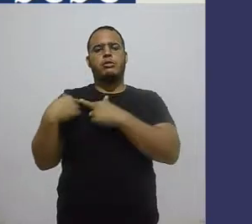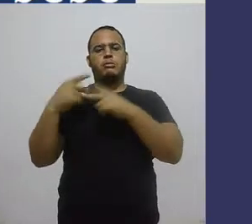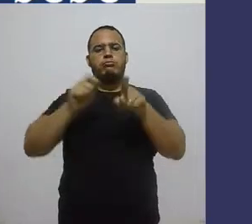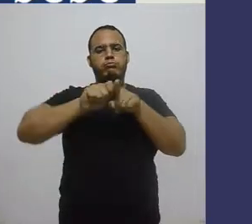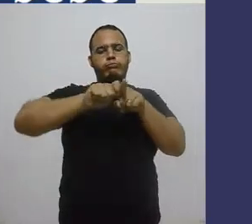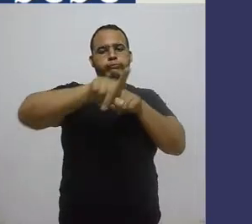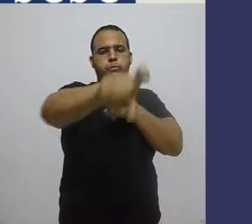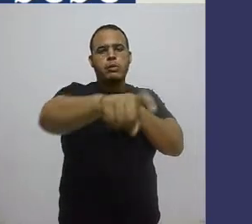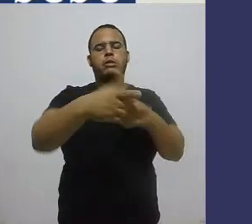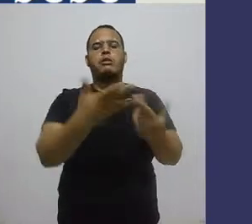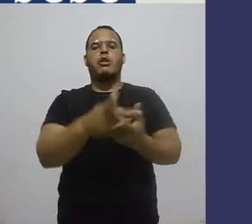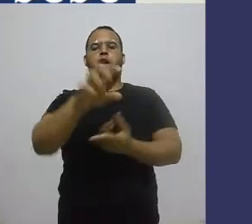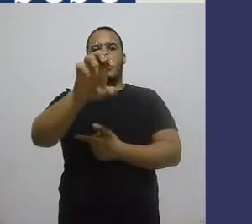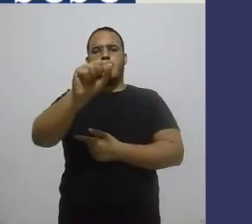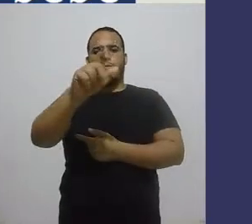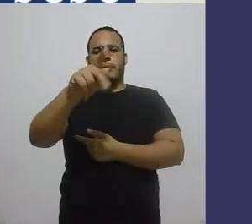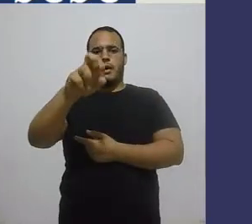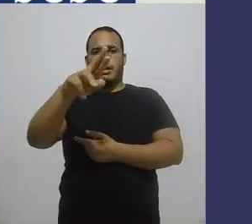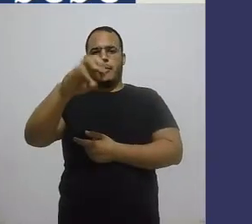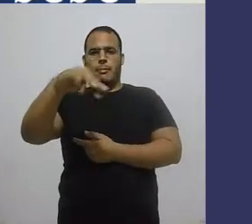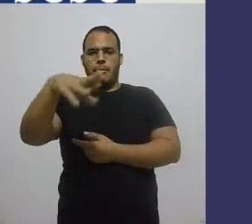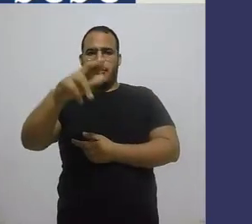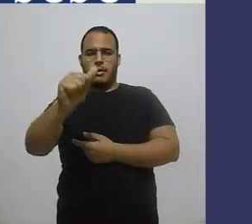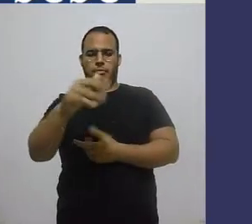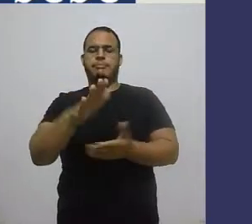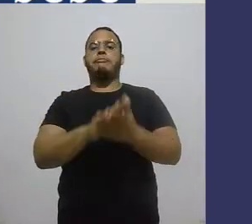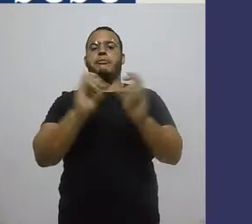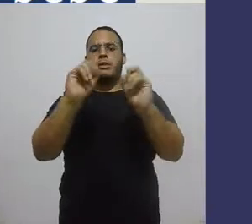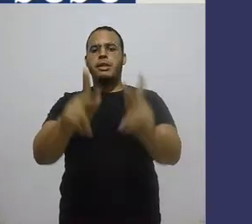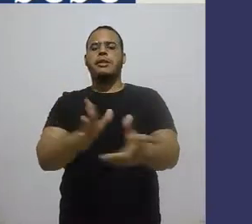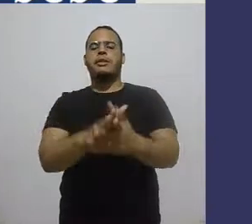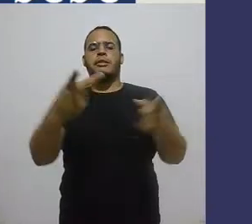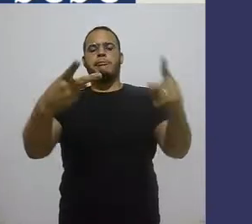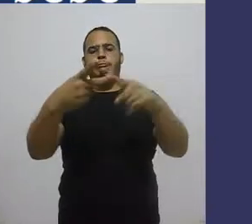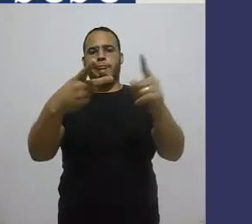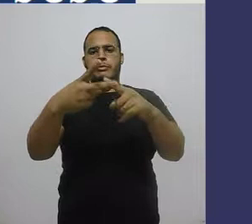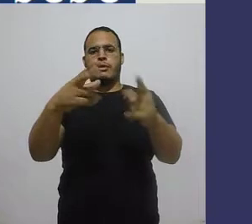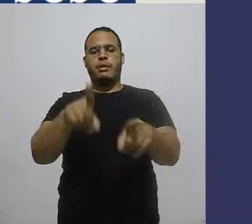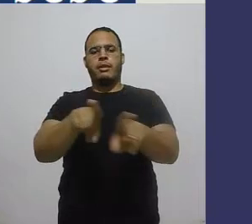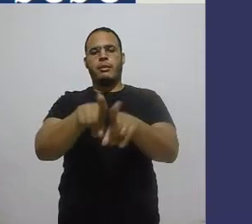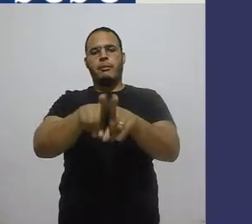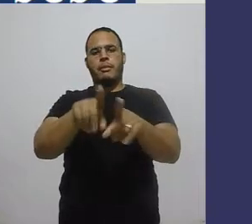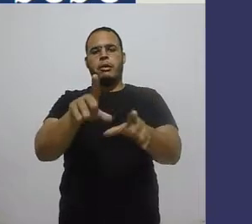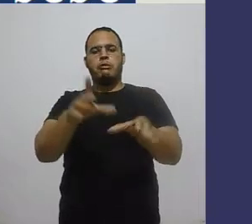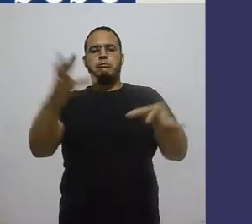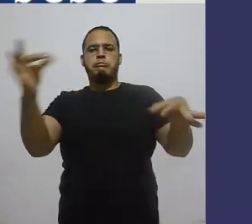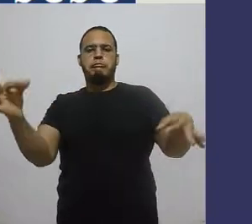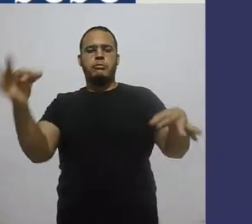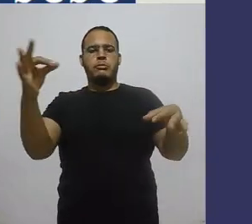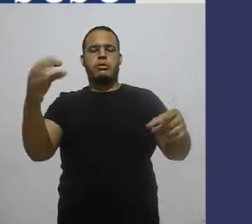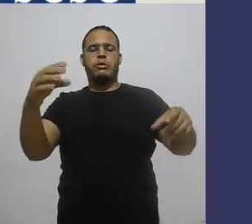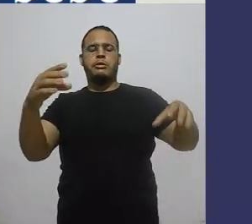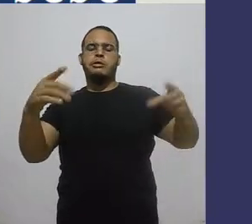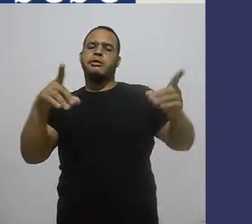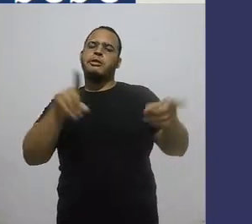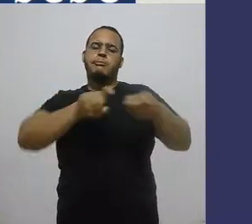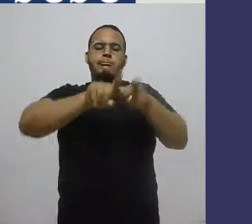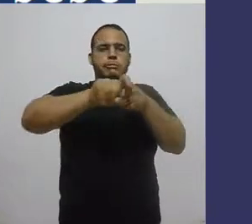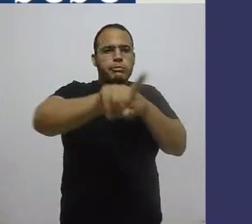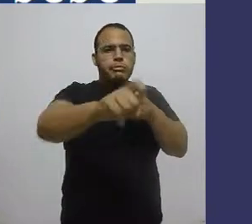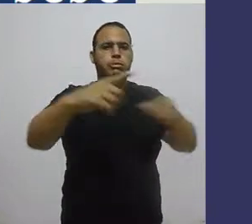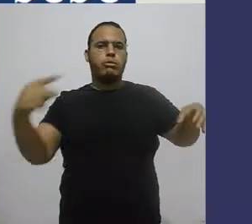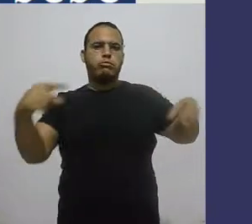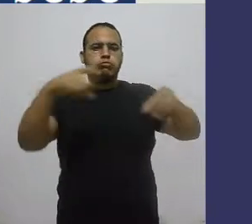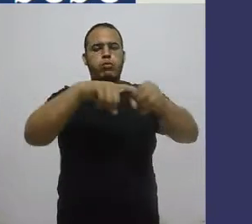sexual masculino, que é aí o espermatozoide, certo? E também responsável por depositar esse espermatozoide lá no corpo